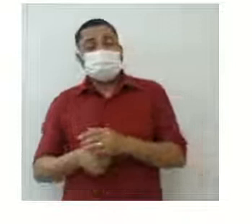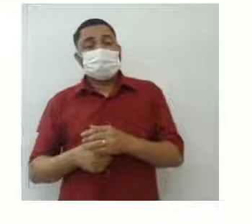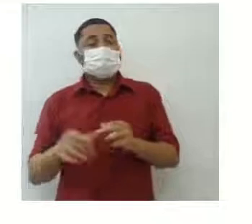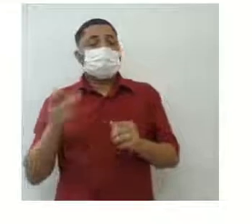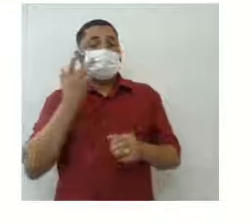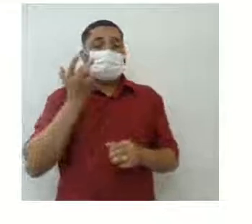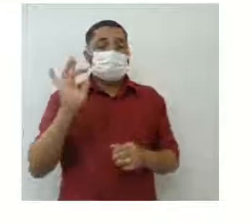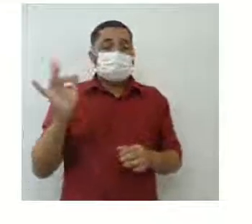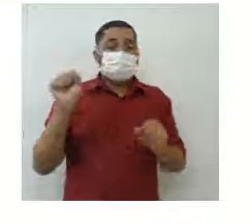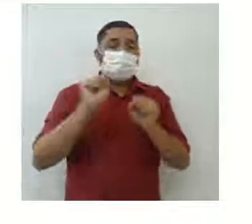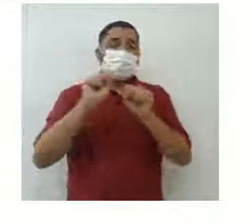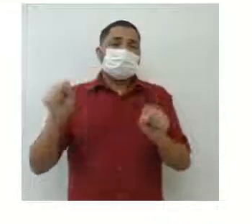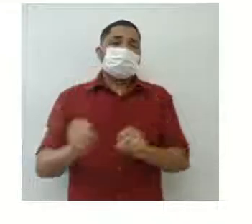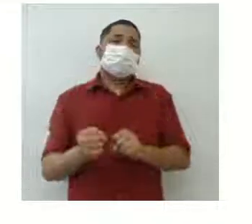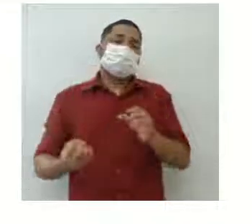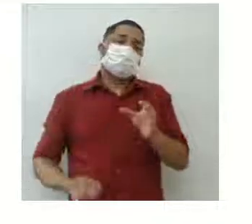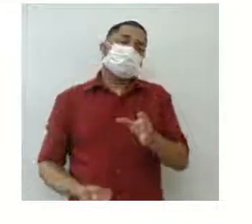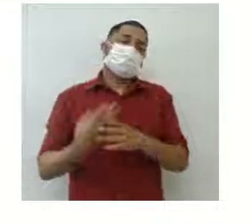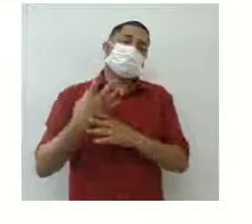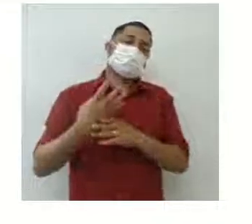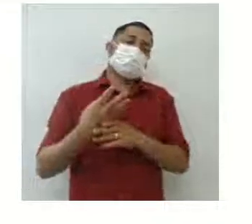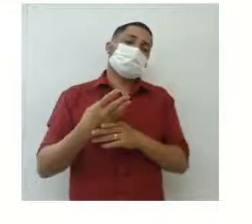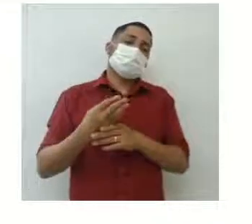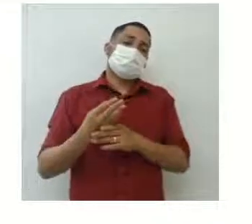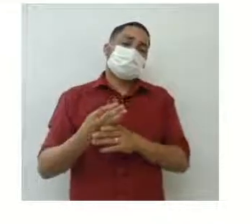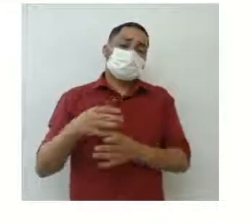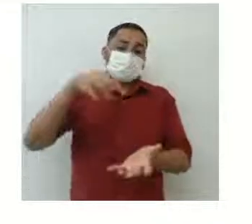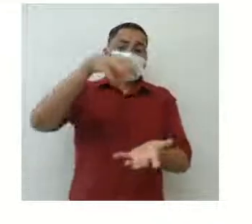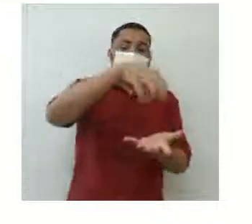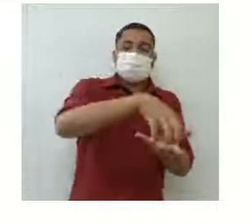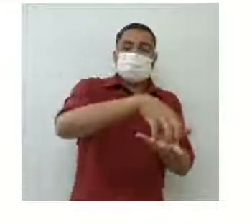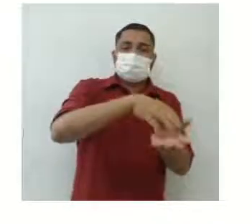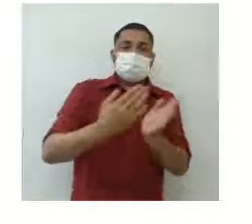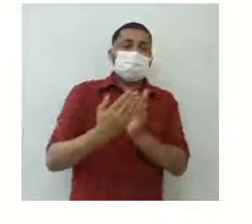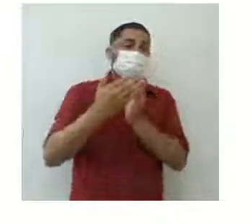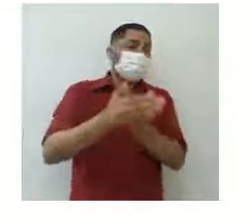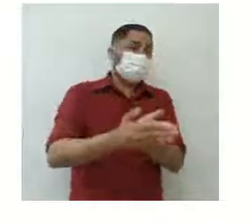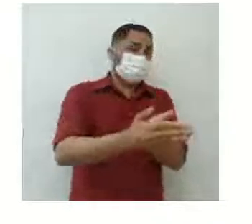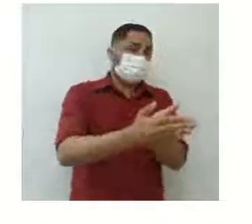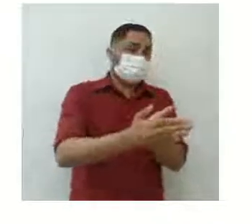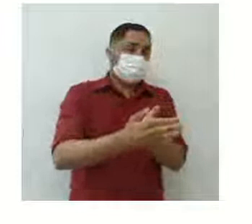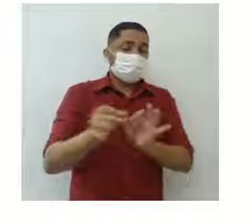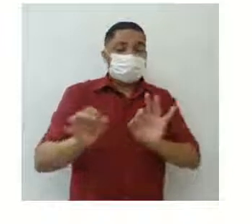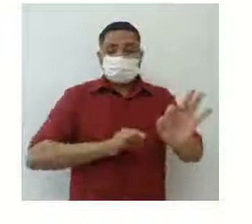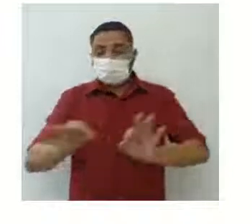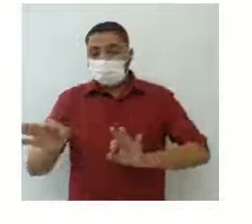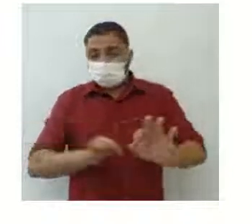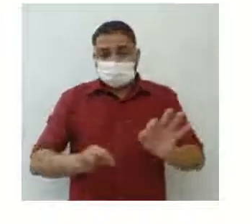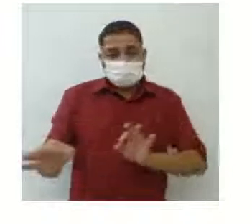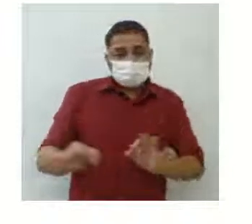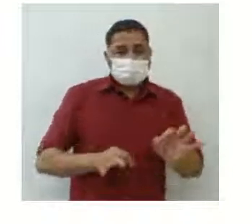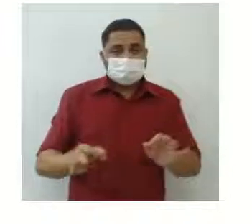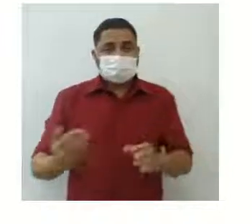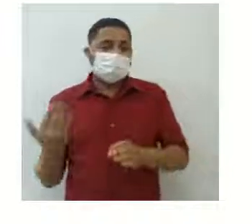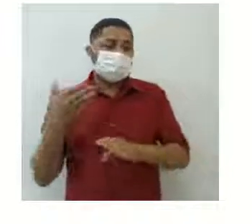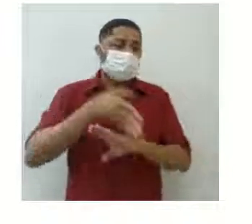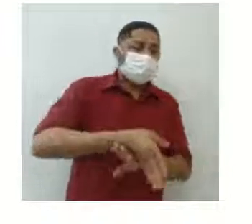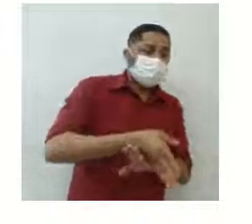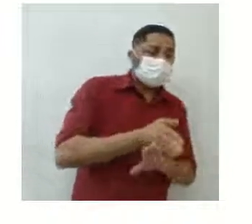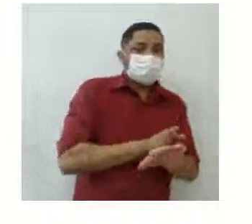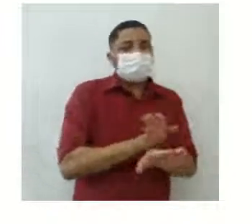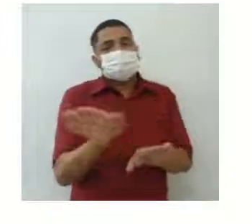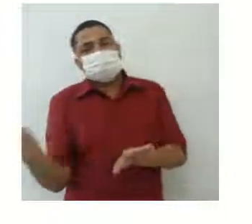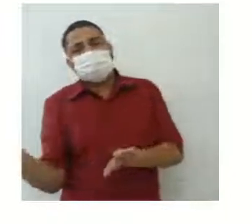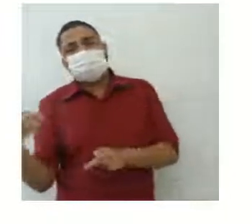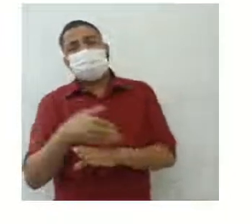O sistema criou o quê? Portos que controlavam em suas colônias a entrada e a saída